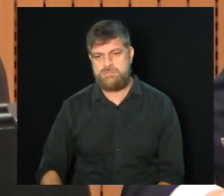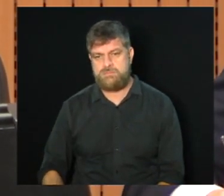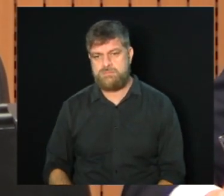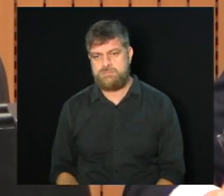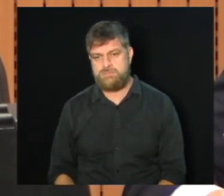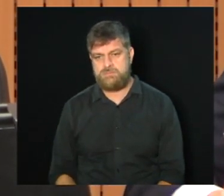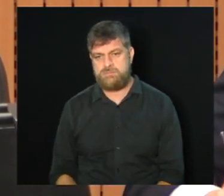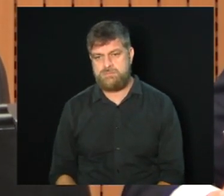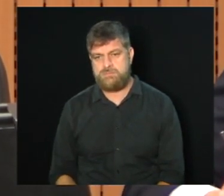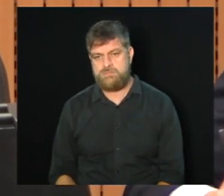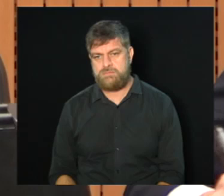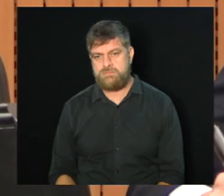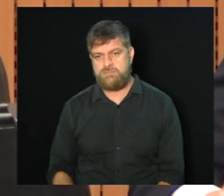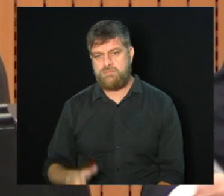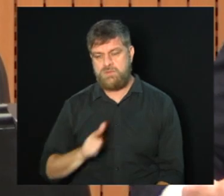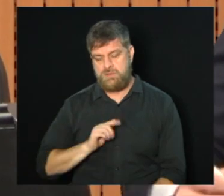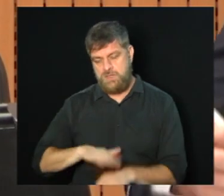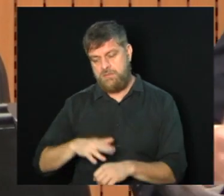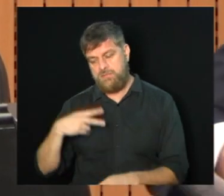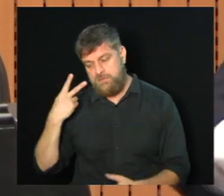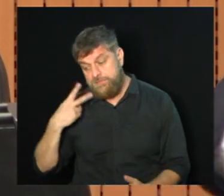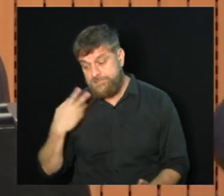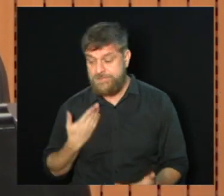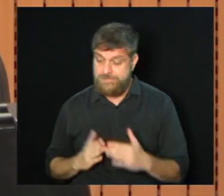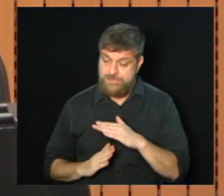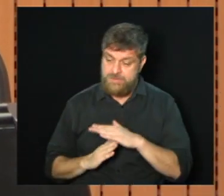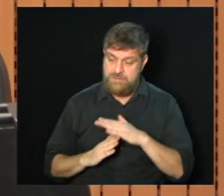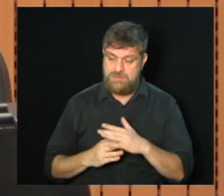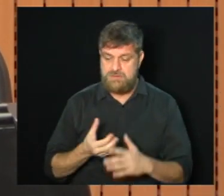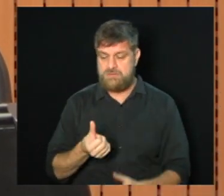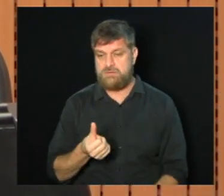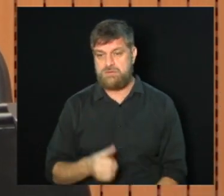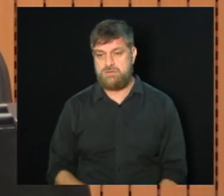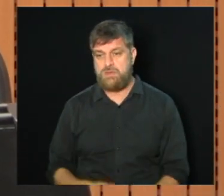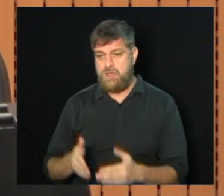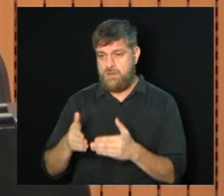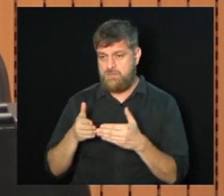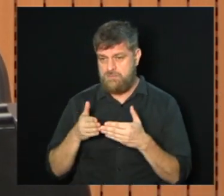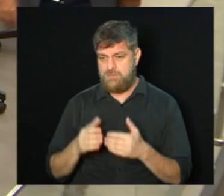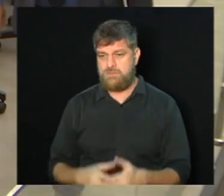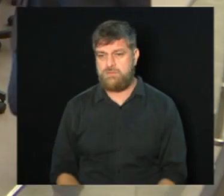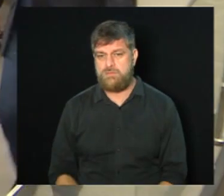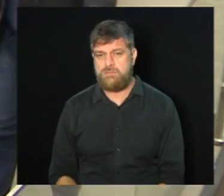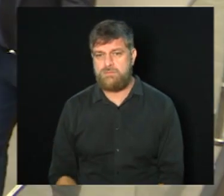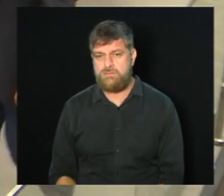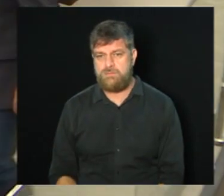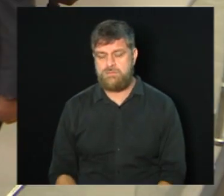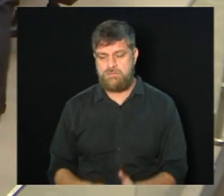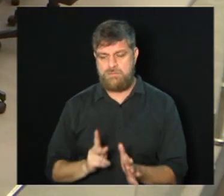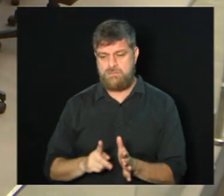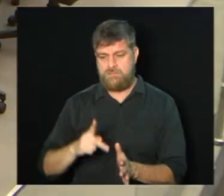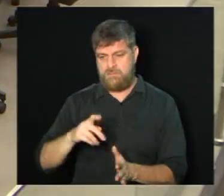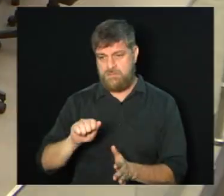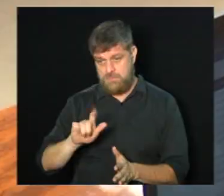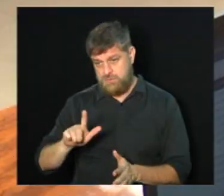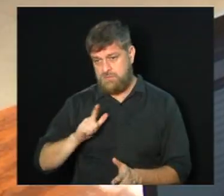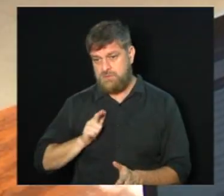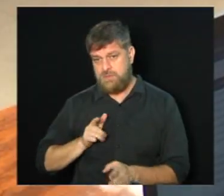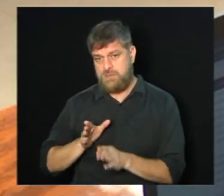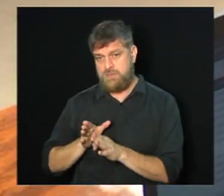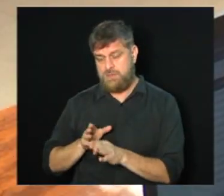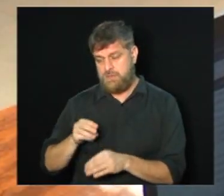os seis primeiros foram inscritos. Tinha mais o vereadores, mas o limite são seis. Pela ordem, senhor presidente. Pois não, vereadora. O pessoal solicita encaminhamento de